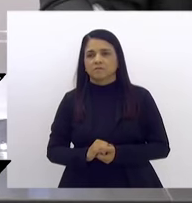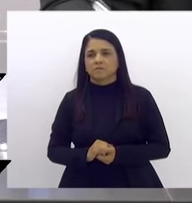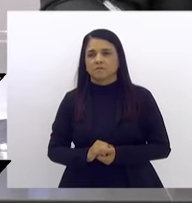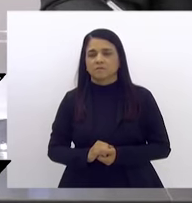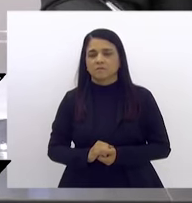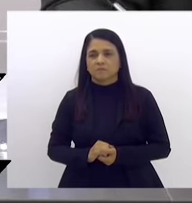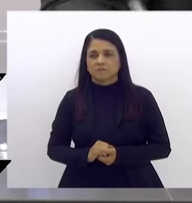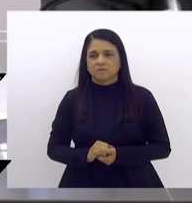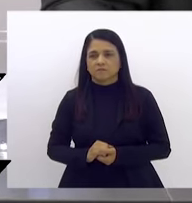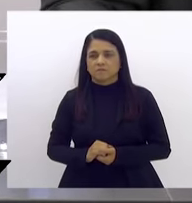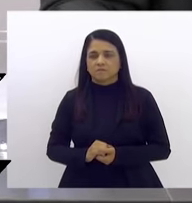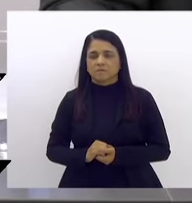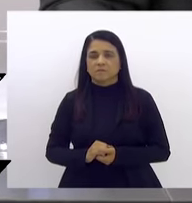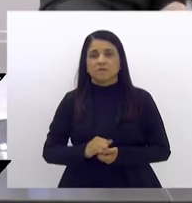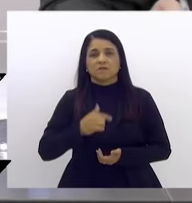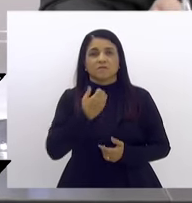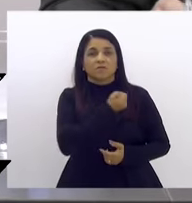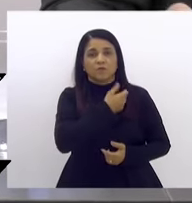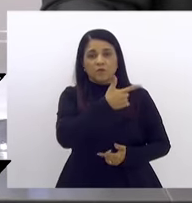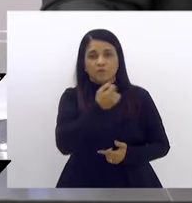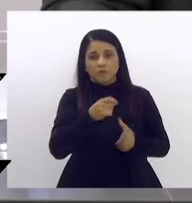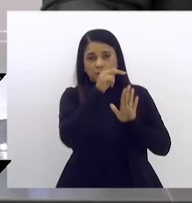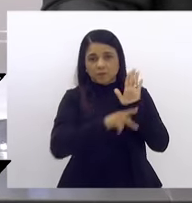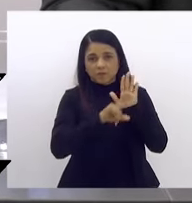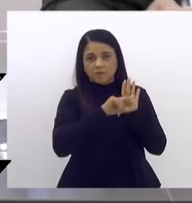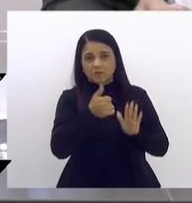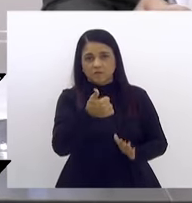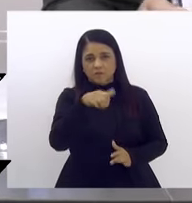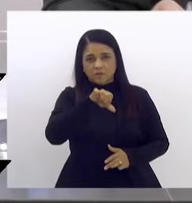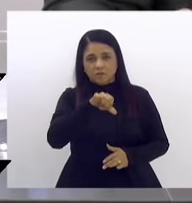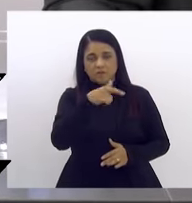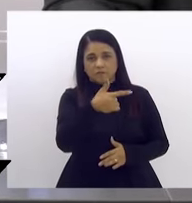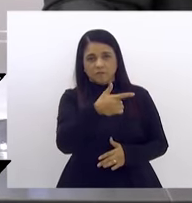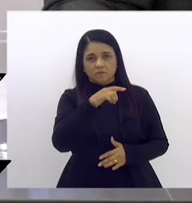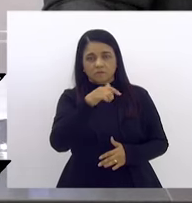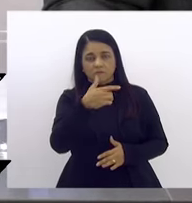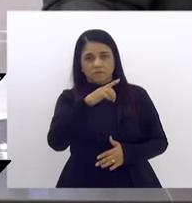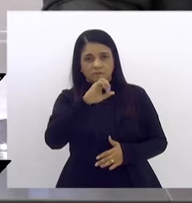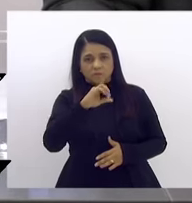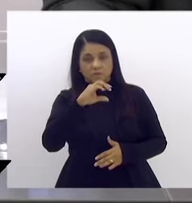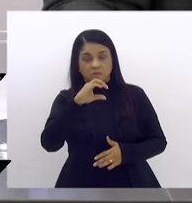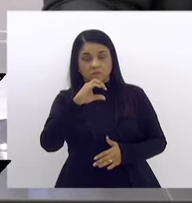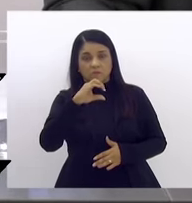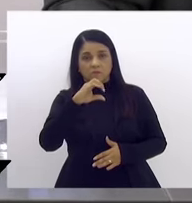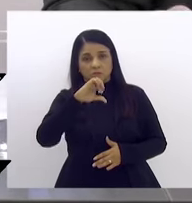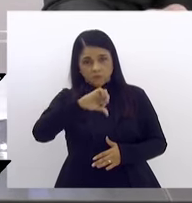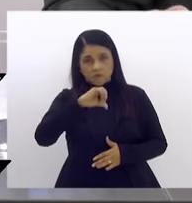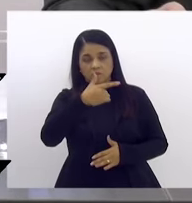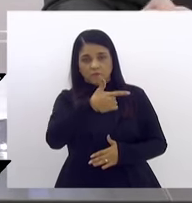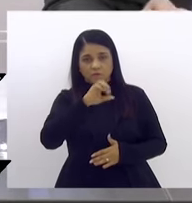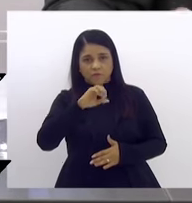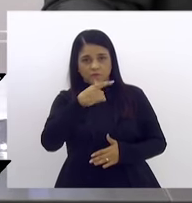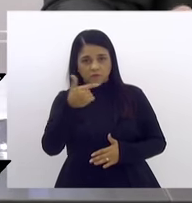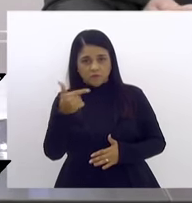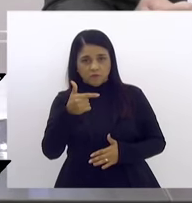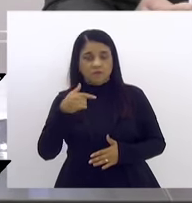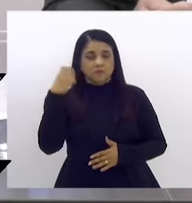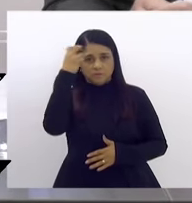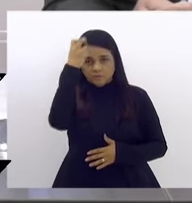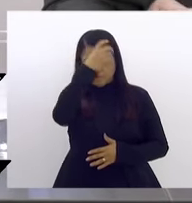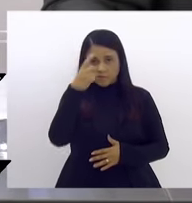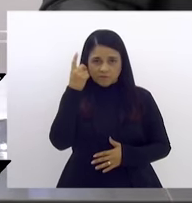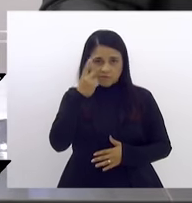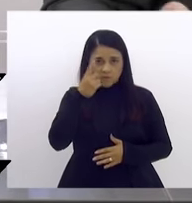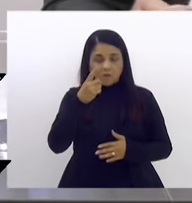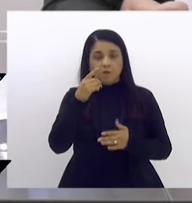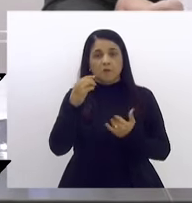aprovado número 20 da pauta projeto de lei 191/2022 de autoria da deputada Verônica Lima declara